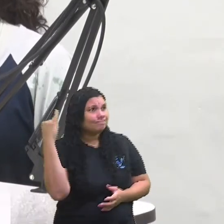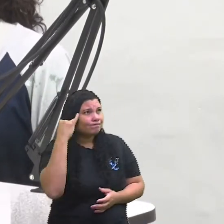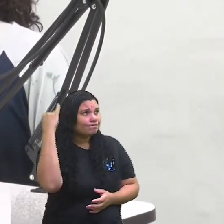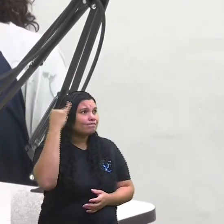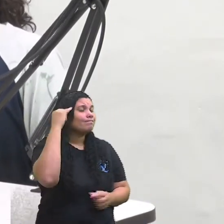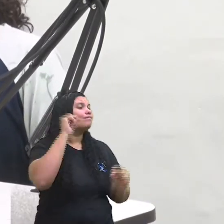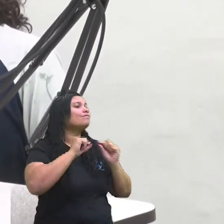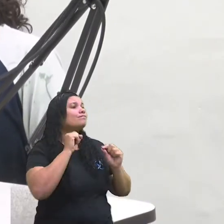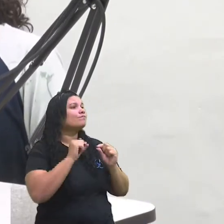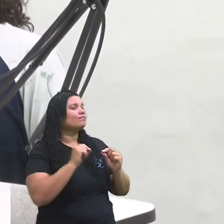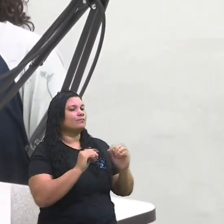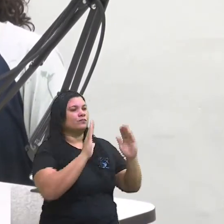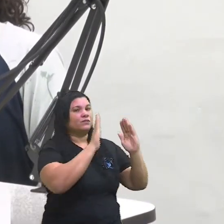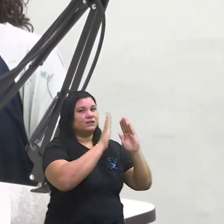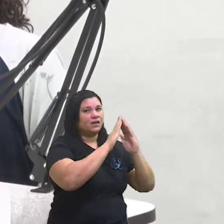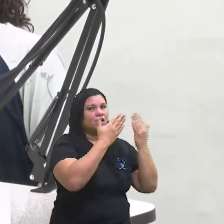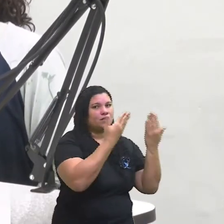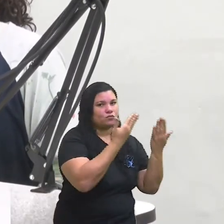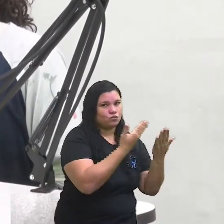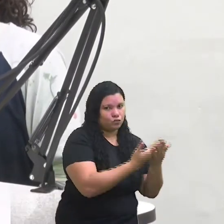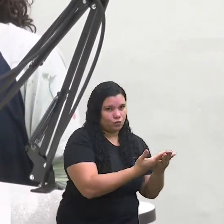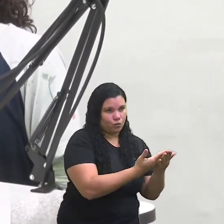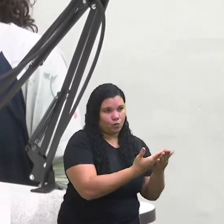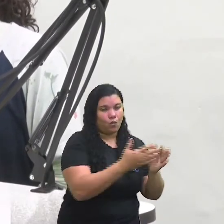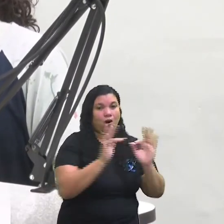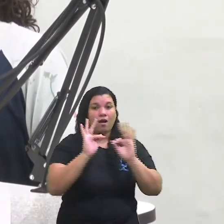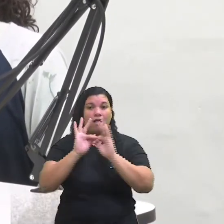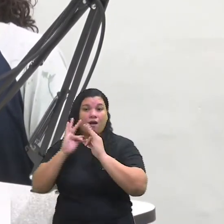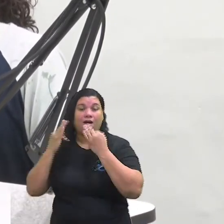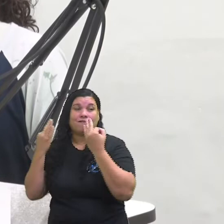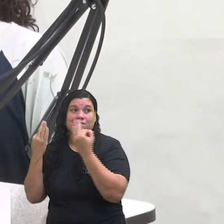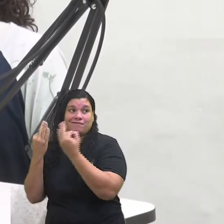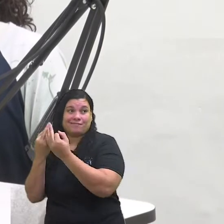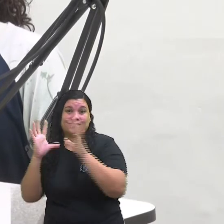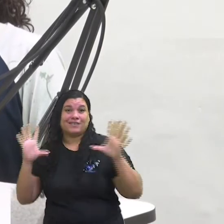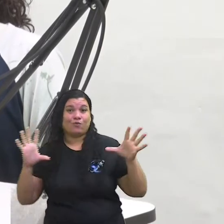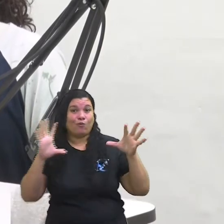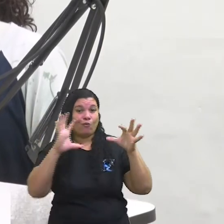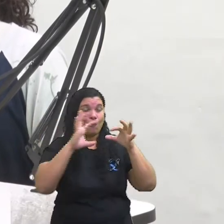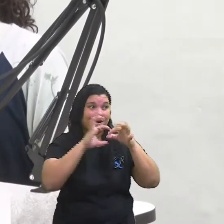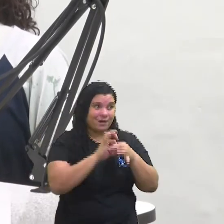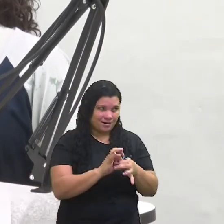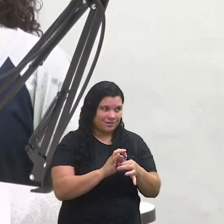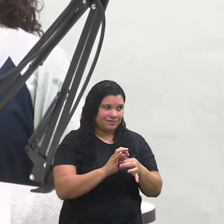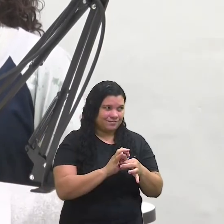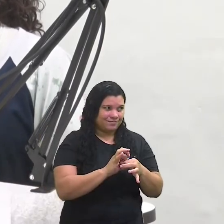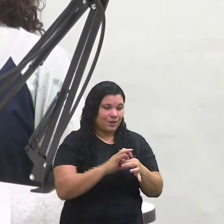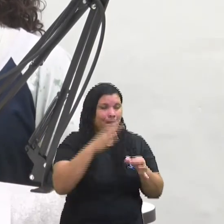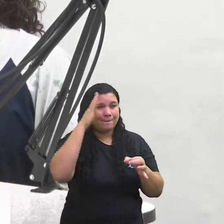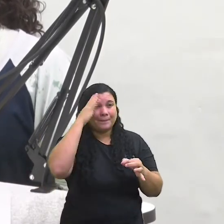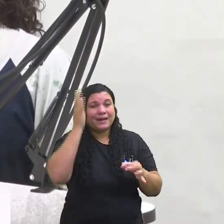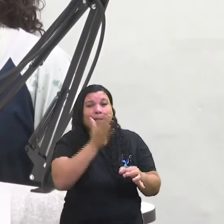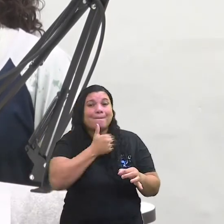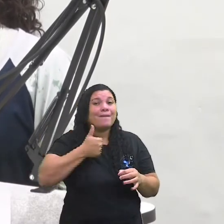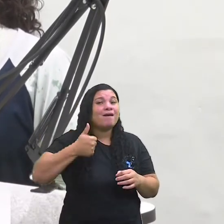certo direcionamento, porque na verdade existe uma diferença de papéis e cada